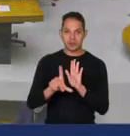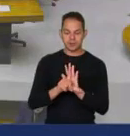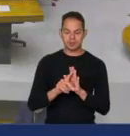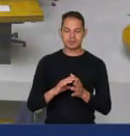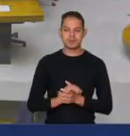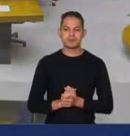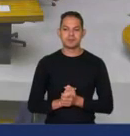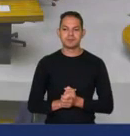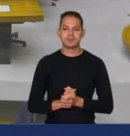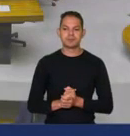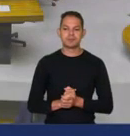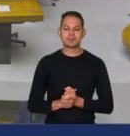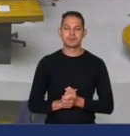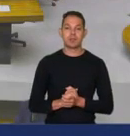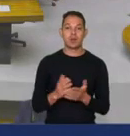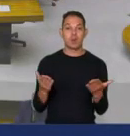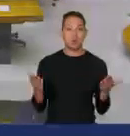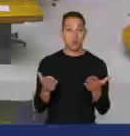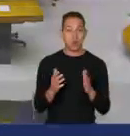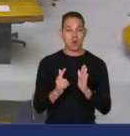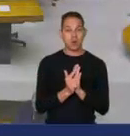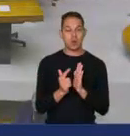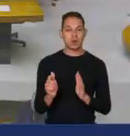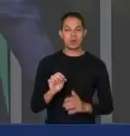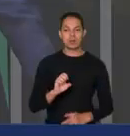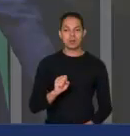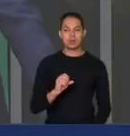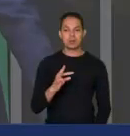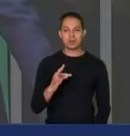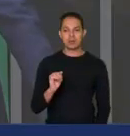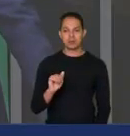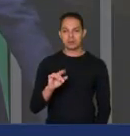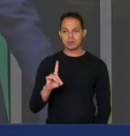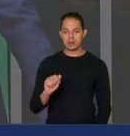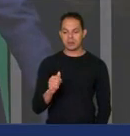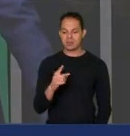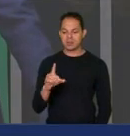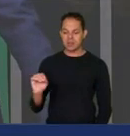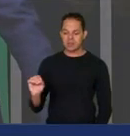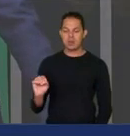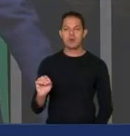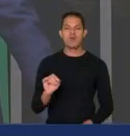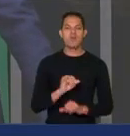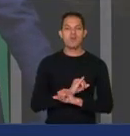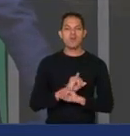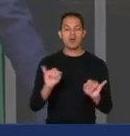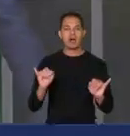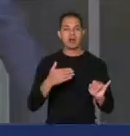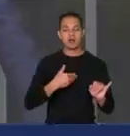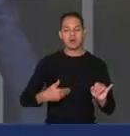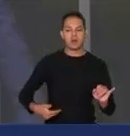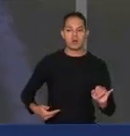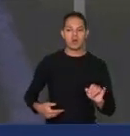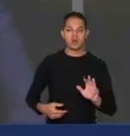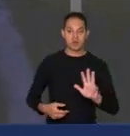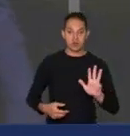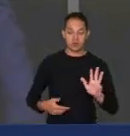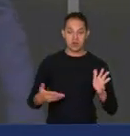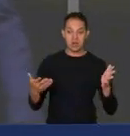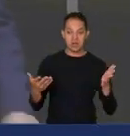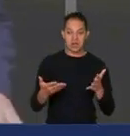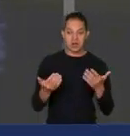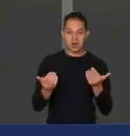Hoje o Estadão noticia que depois de oferecer dinheiro a deputados, o governo Lula agora oferece